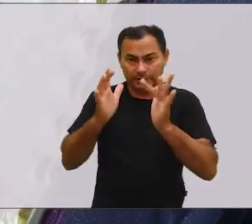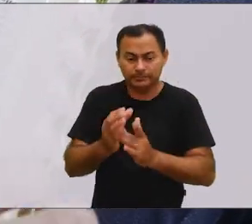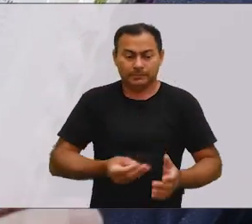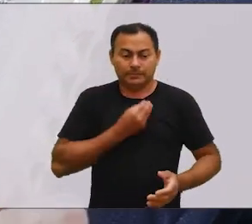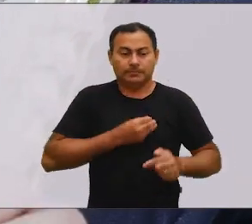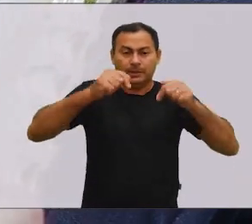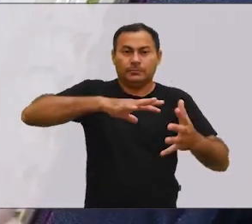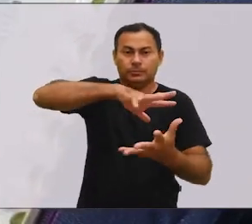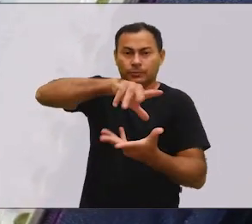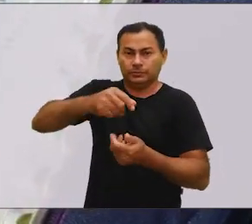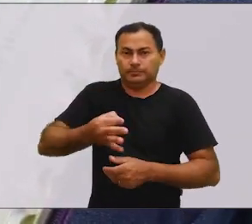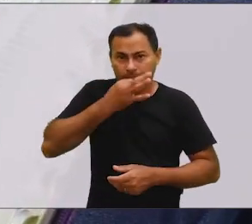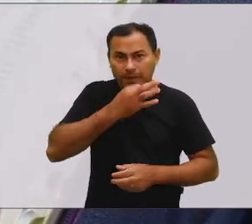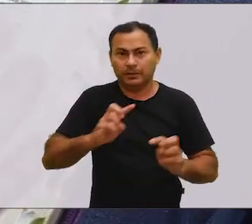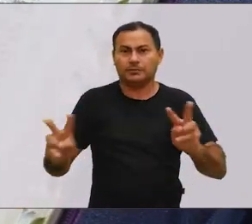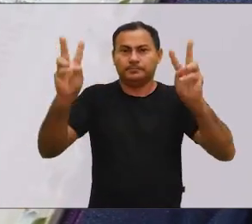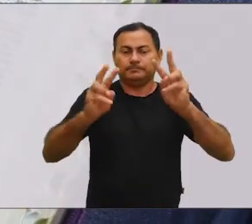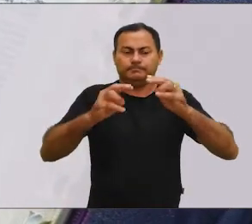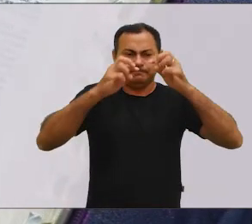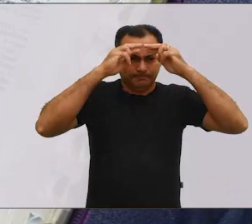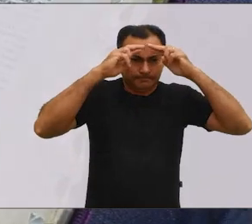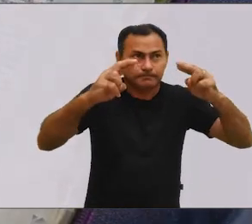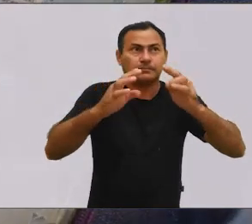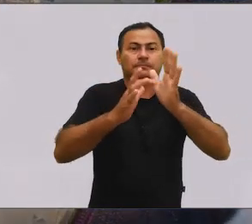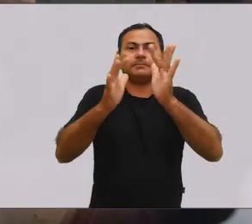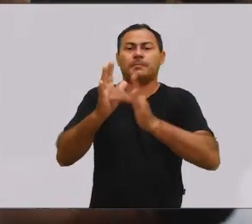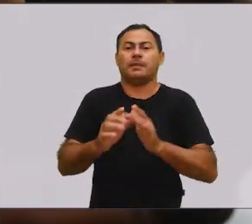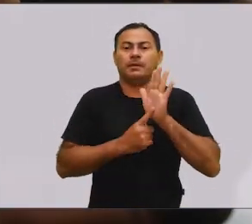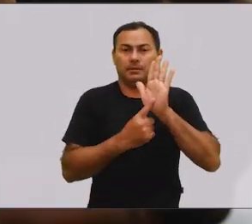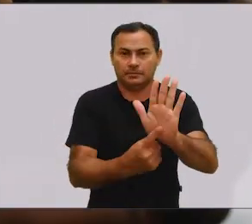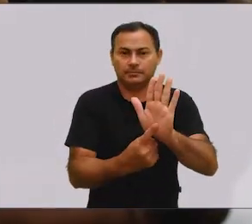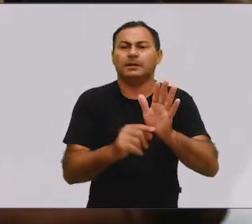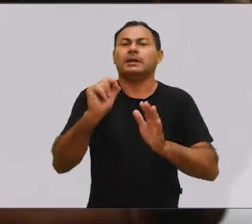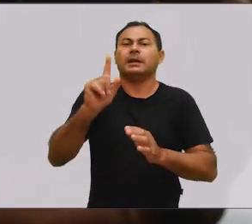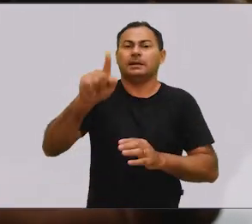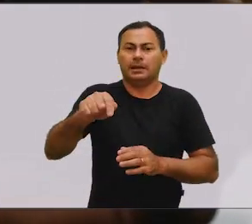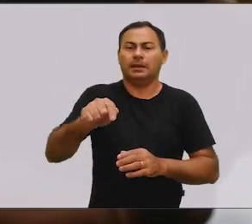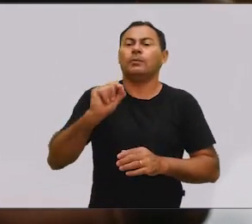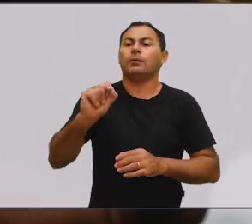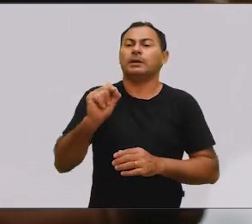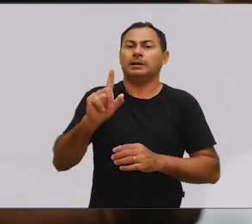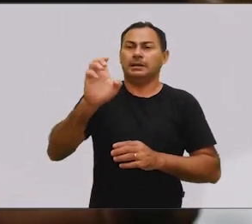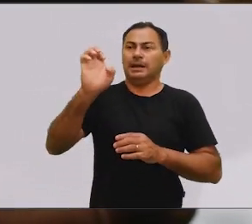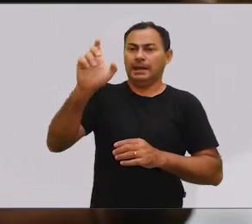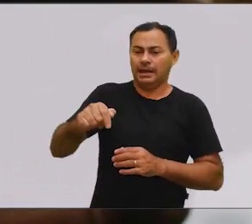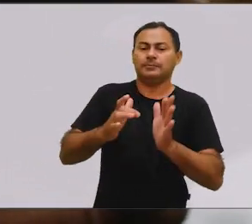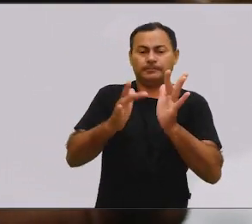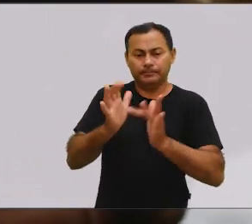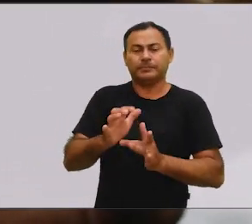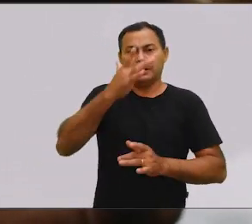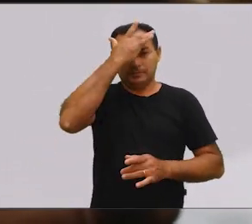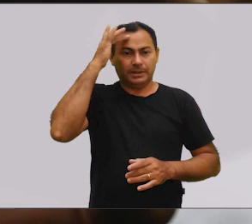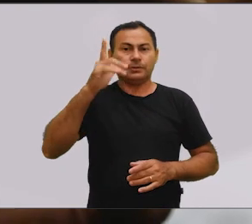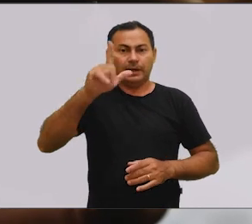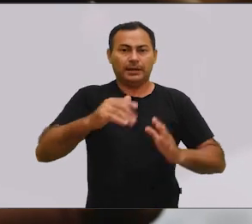Cristo e vivem neste mundo as atitudes, valores e disciplinas dele, expressando quem e o que ele é,